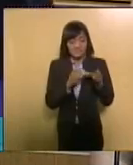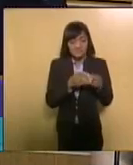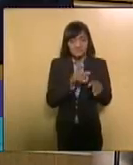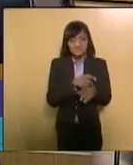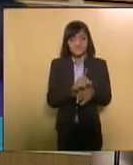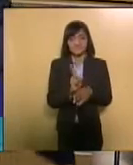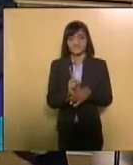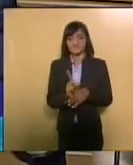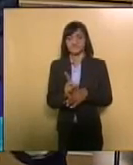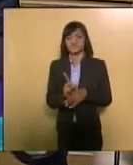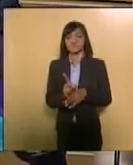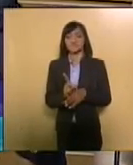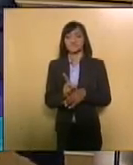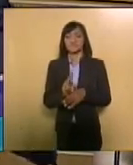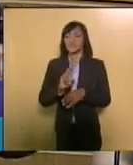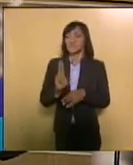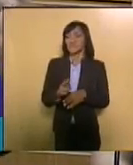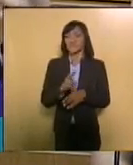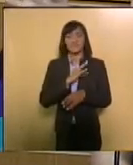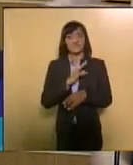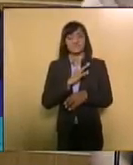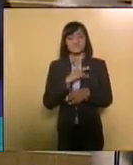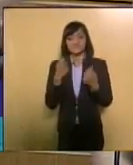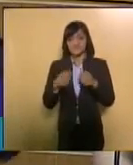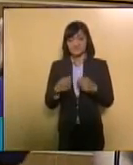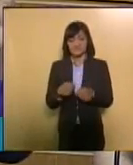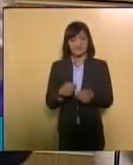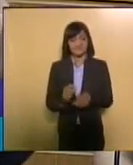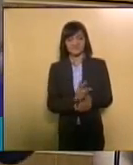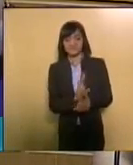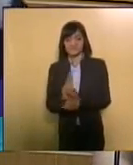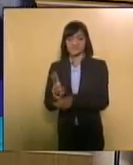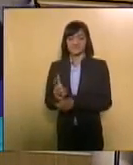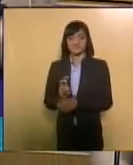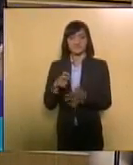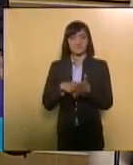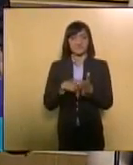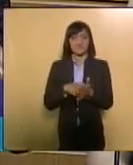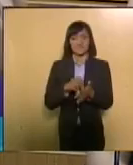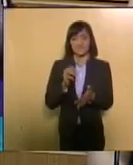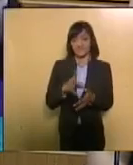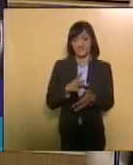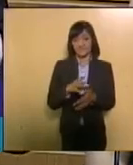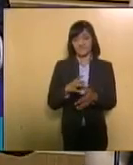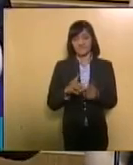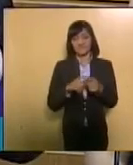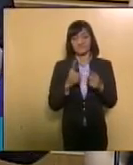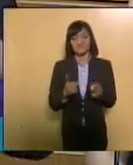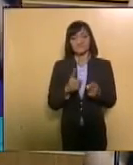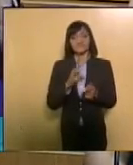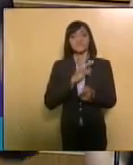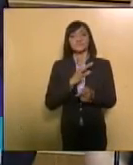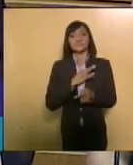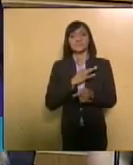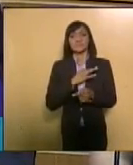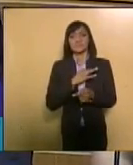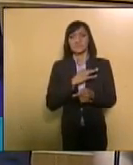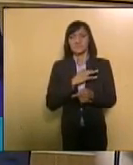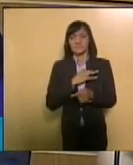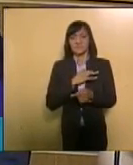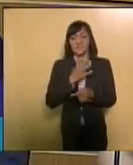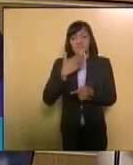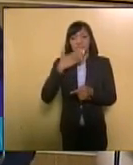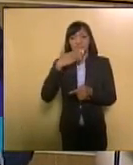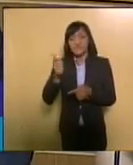polícia que vai eh funcionar na base do policiamento estensivo e da truculência uma polícia baseada na arma mais potente que ela